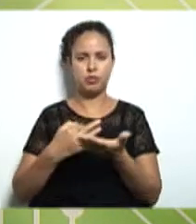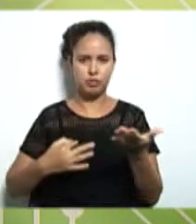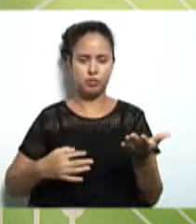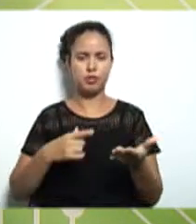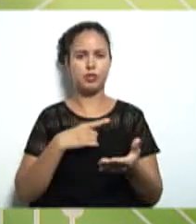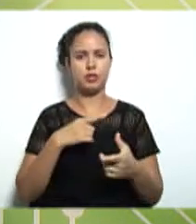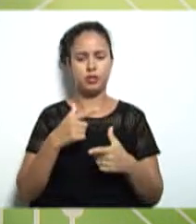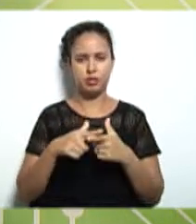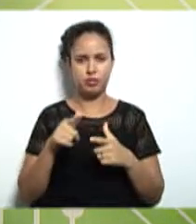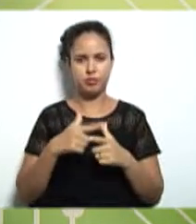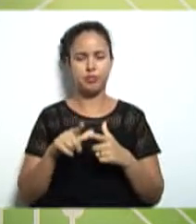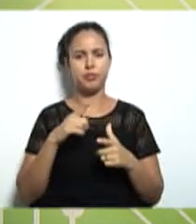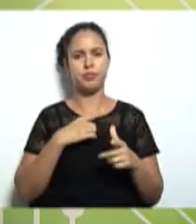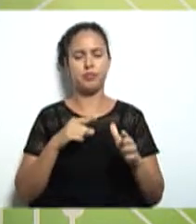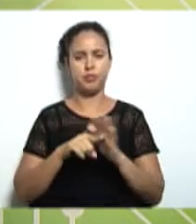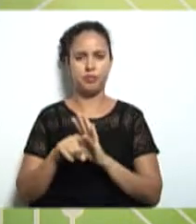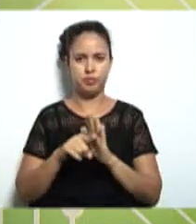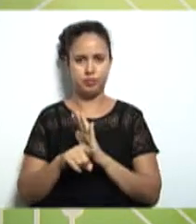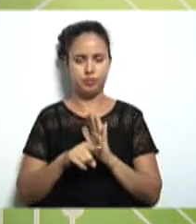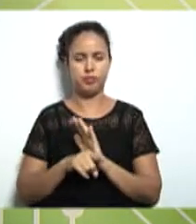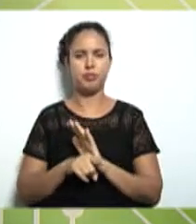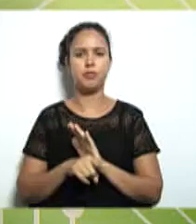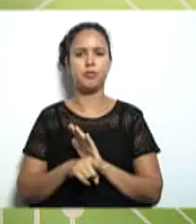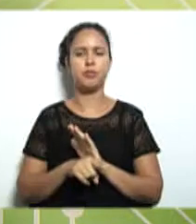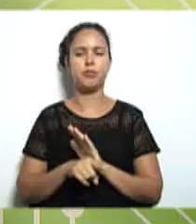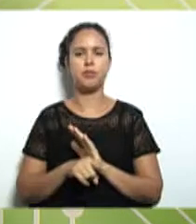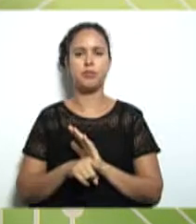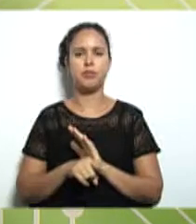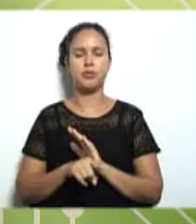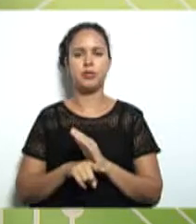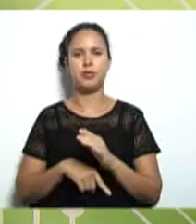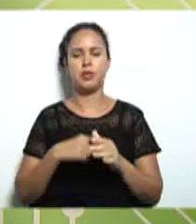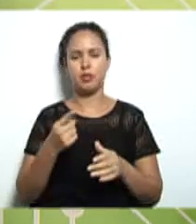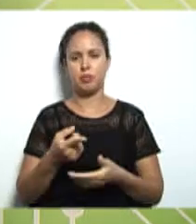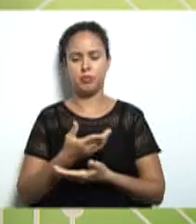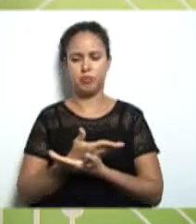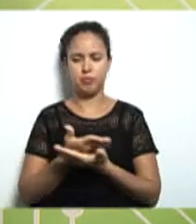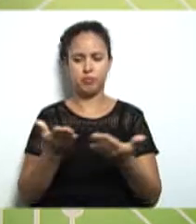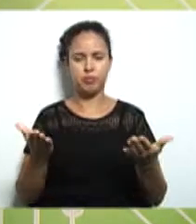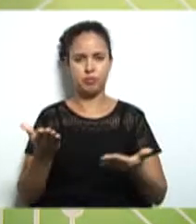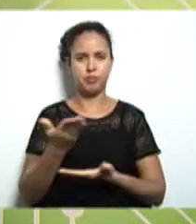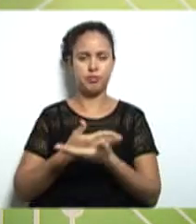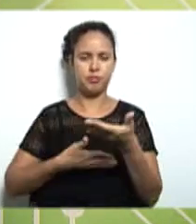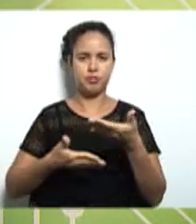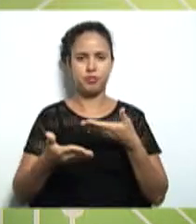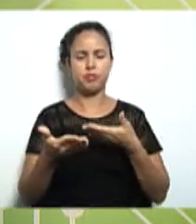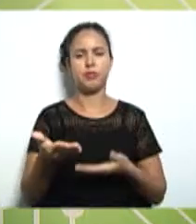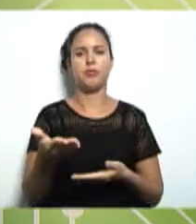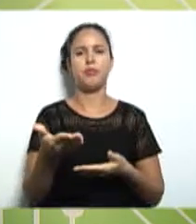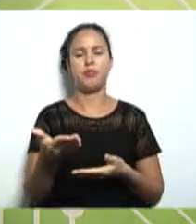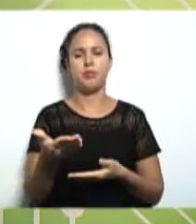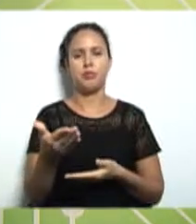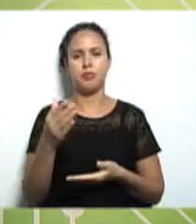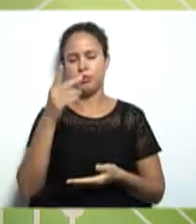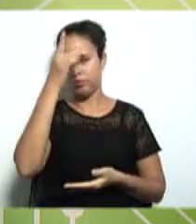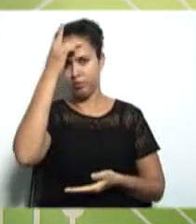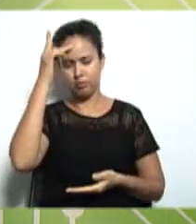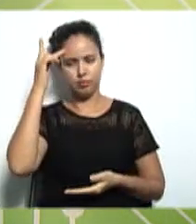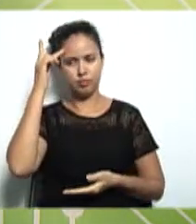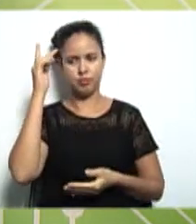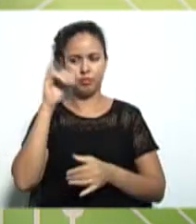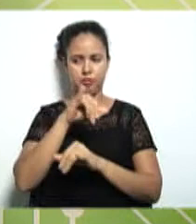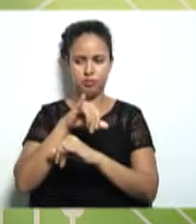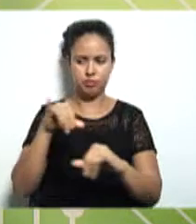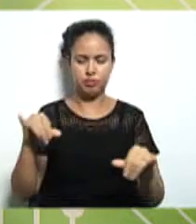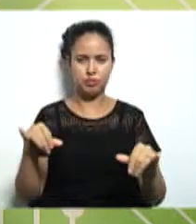problema, tinha as perguntas, e aí quando foi para socializar, né, para tornar isso público, para